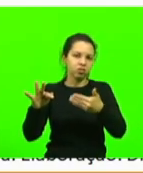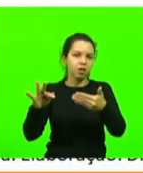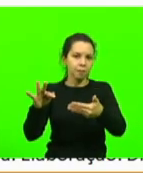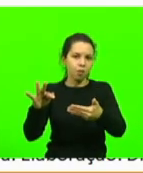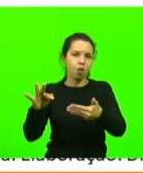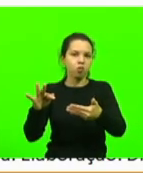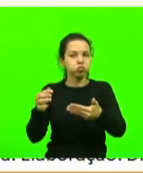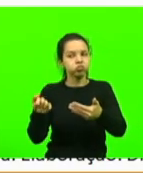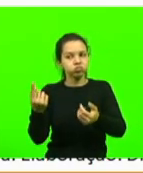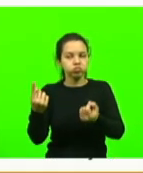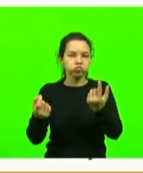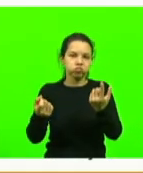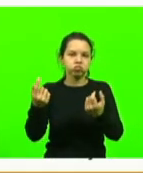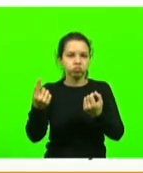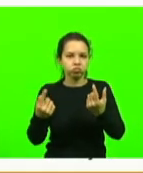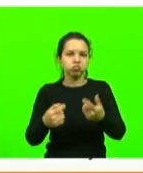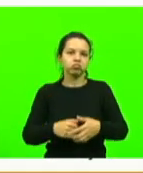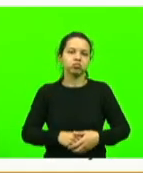caráter residual